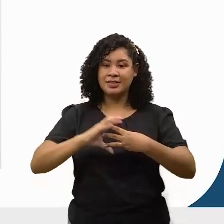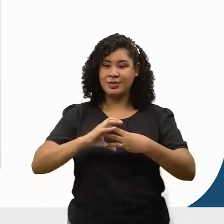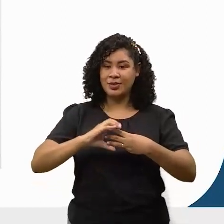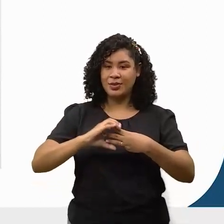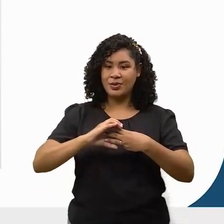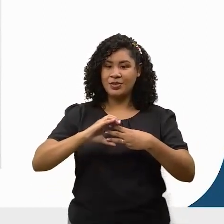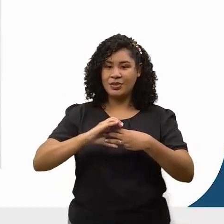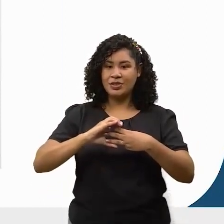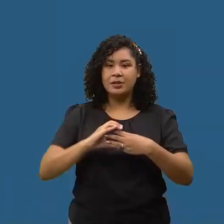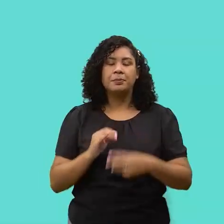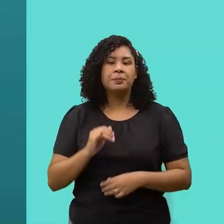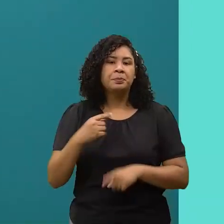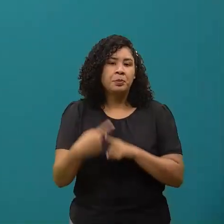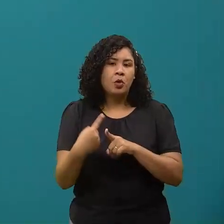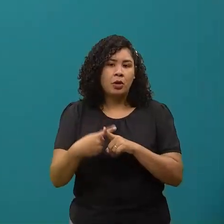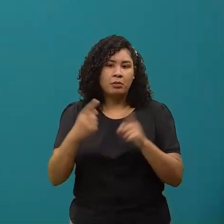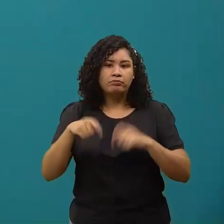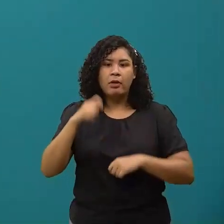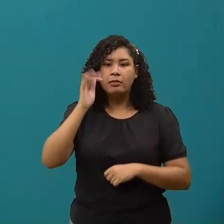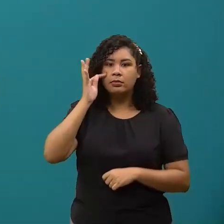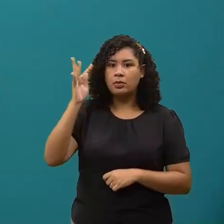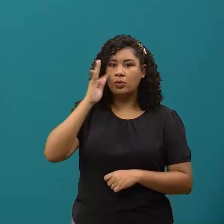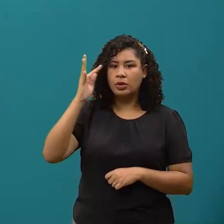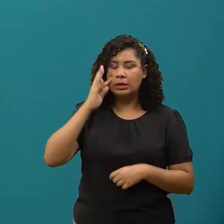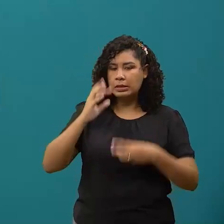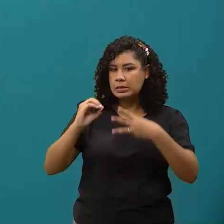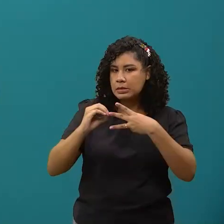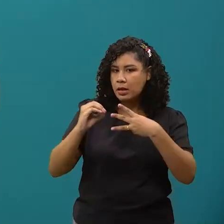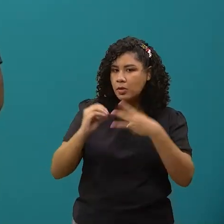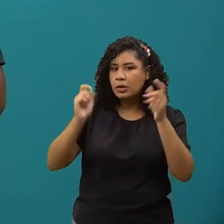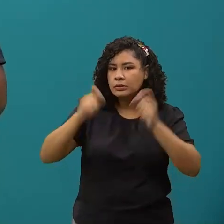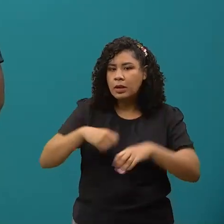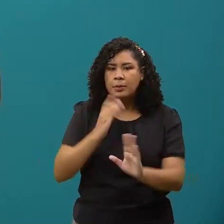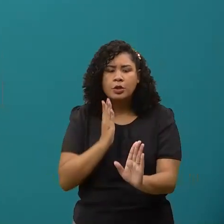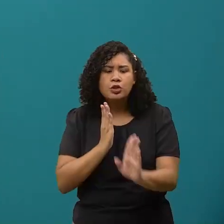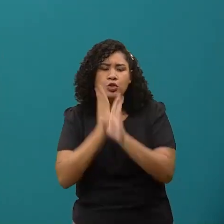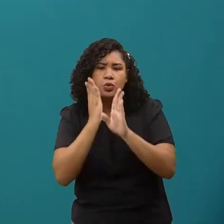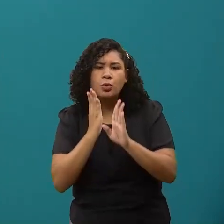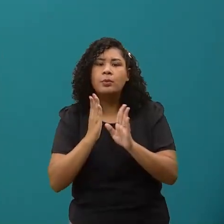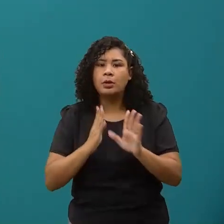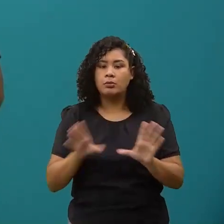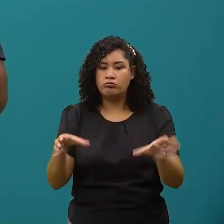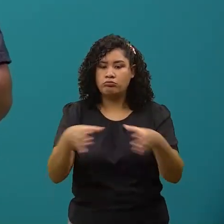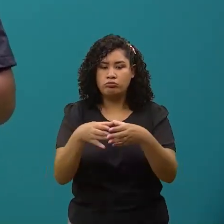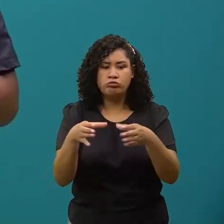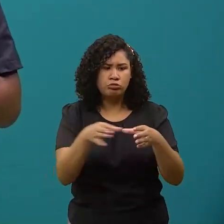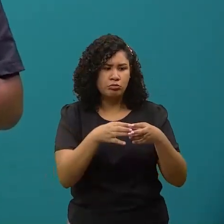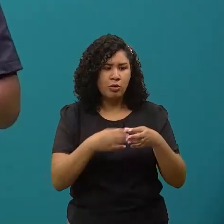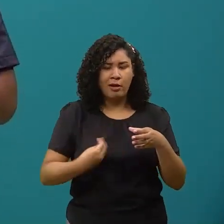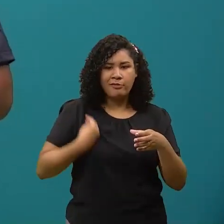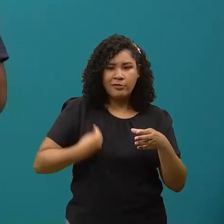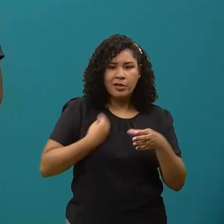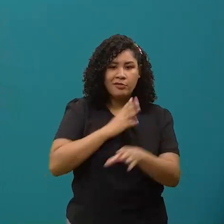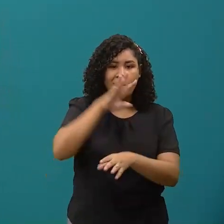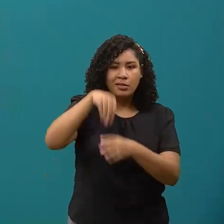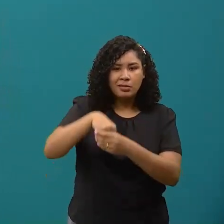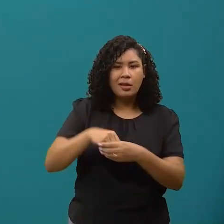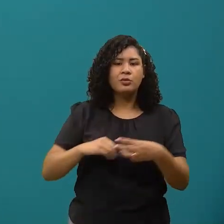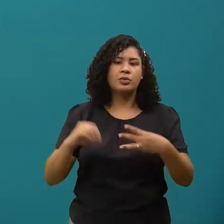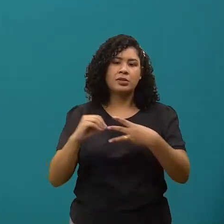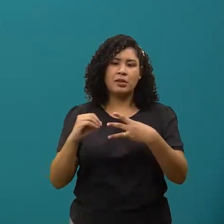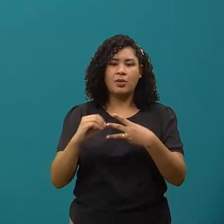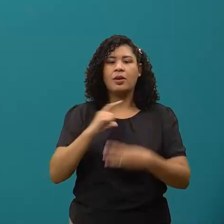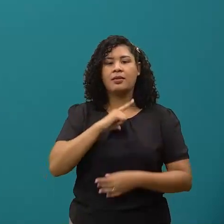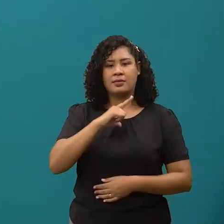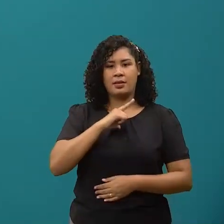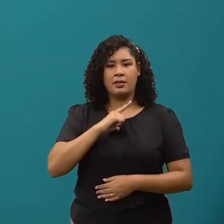teoria celular que a gente consegue identificar que todo ser vivo possui células. É a teoria